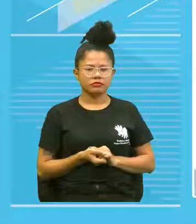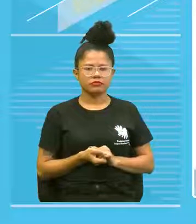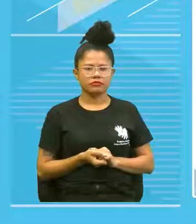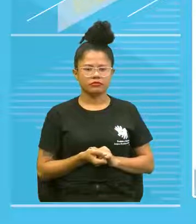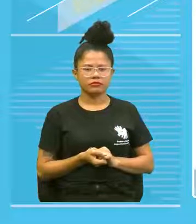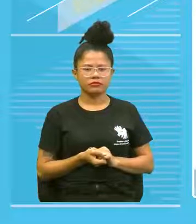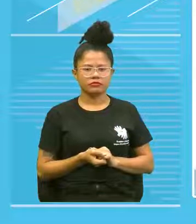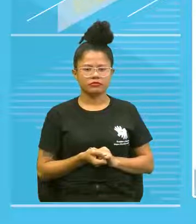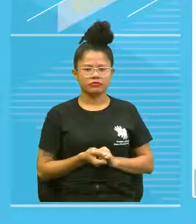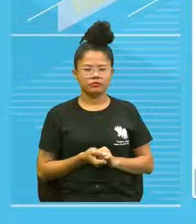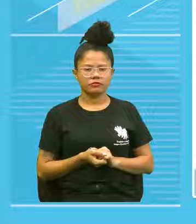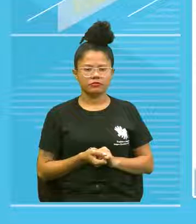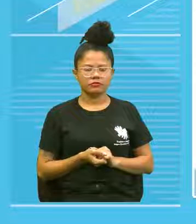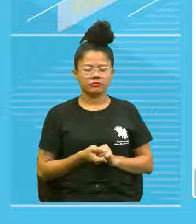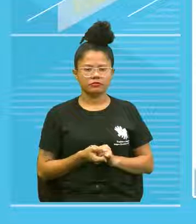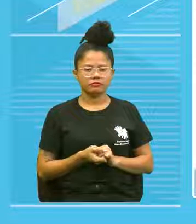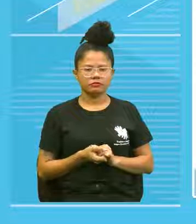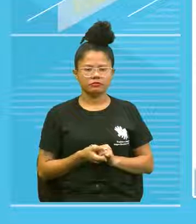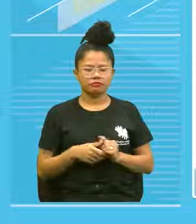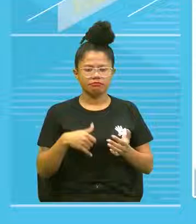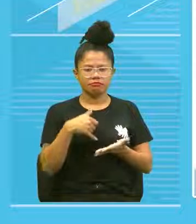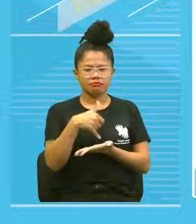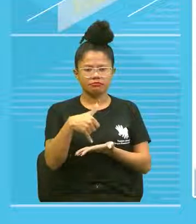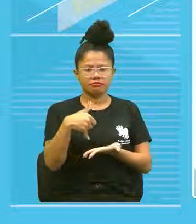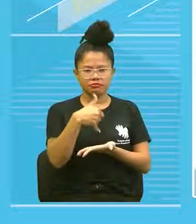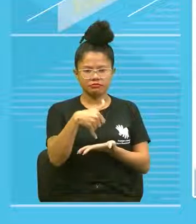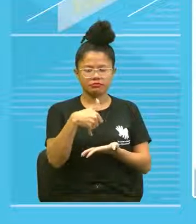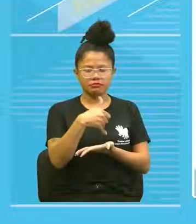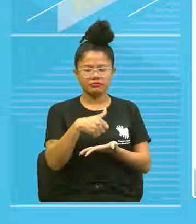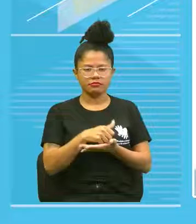dias eu é um óleo